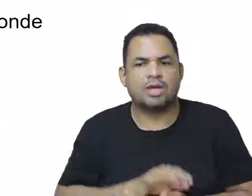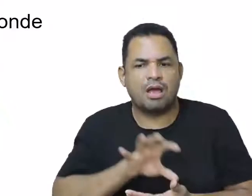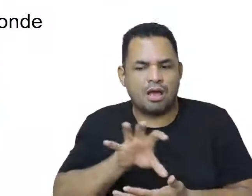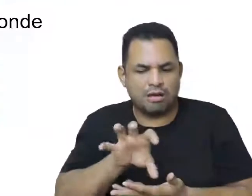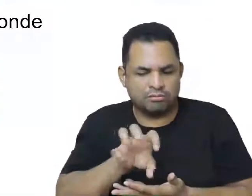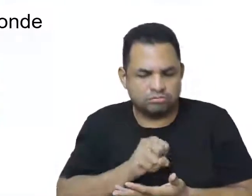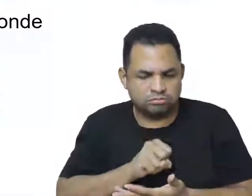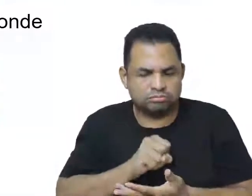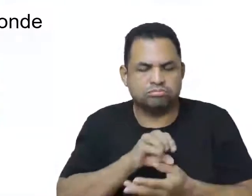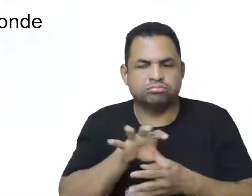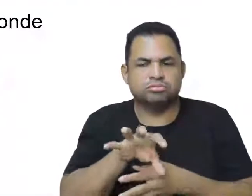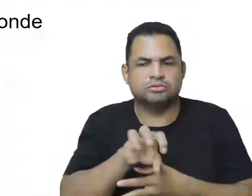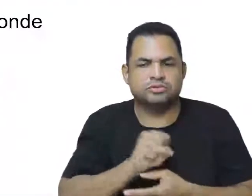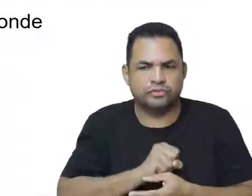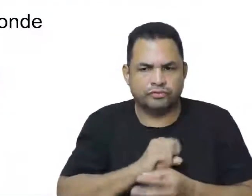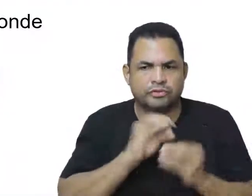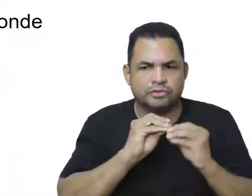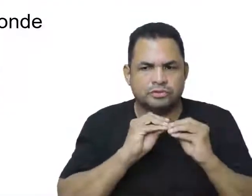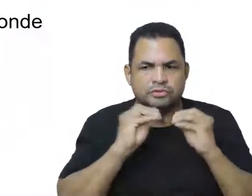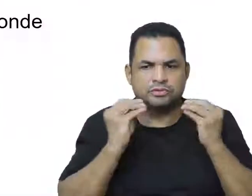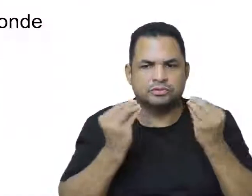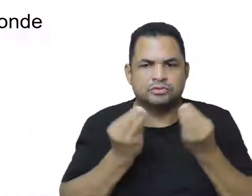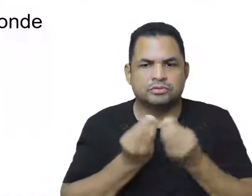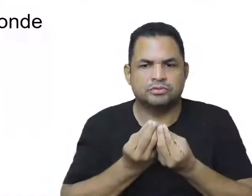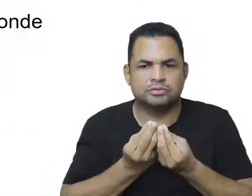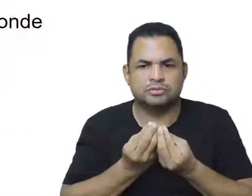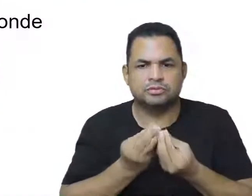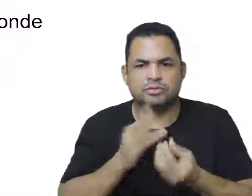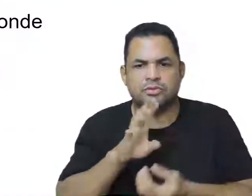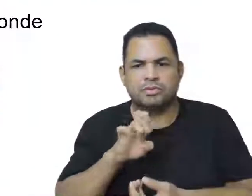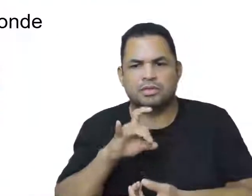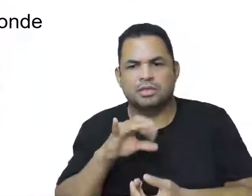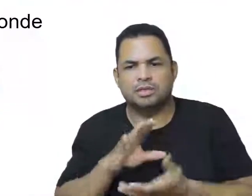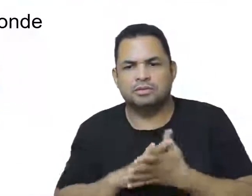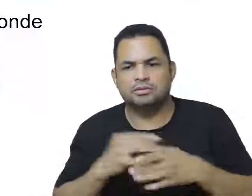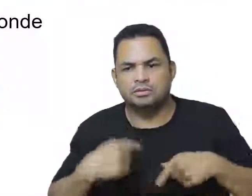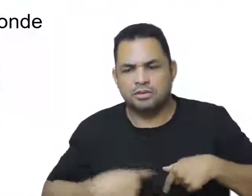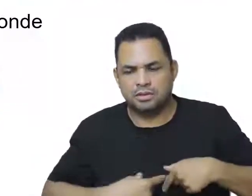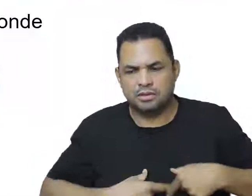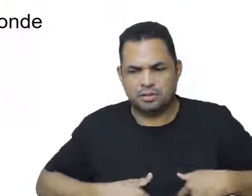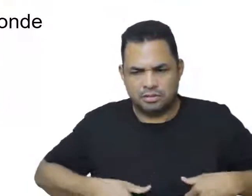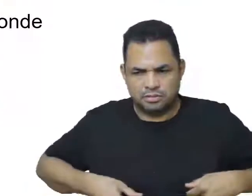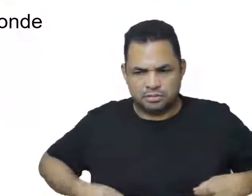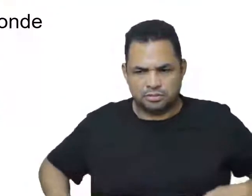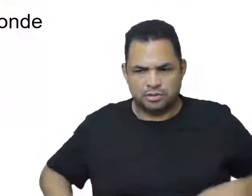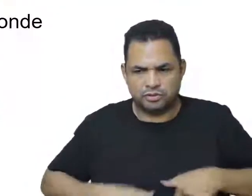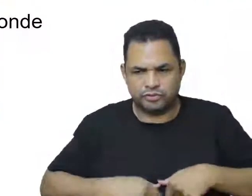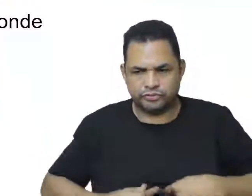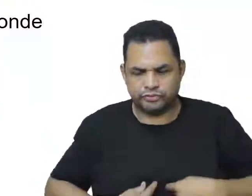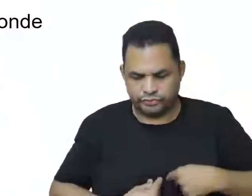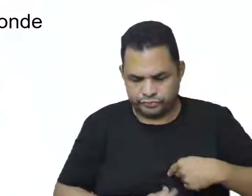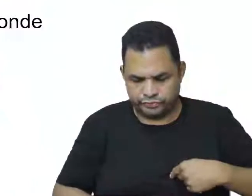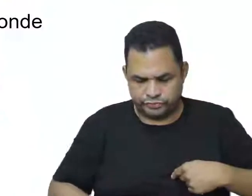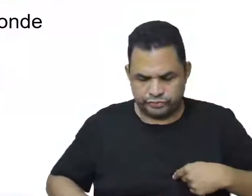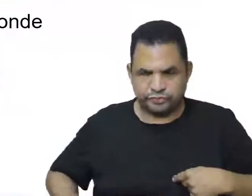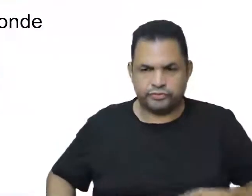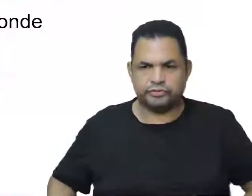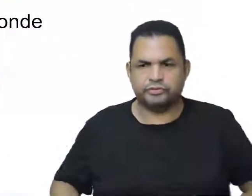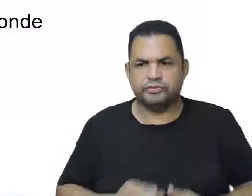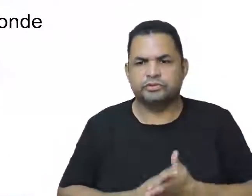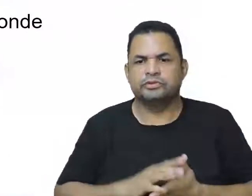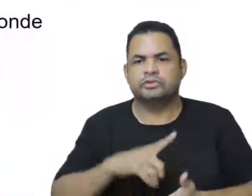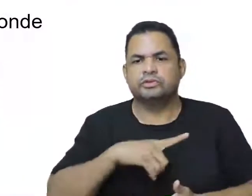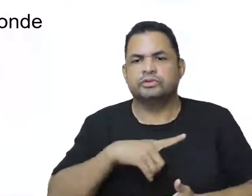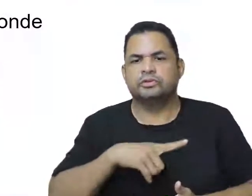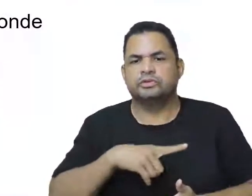Absorção de substâncias, como o epitélio do intestino, que eu falei sobre algumas células que têm aquelas